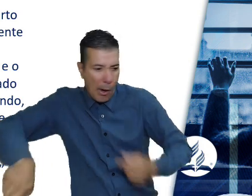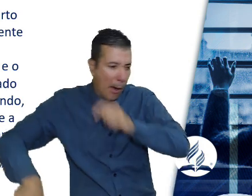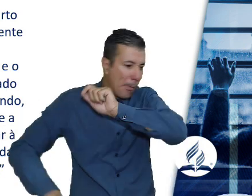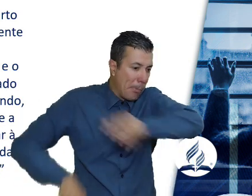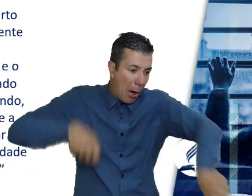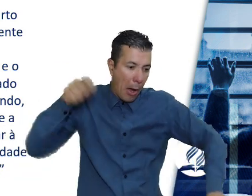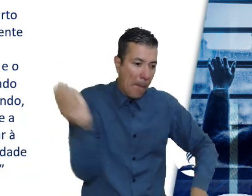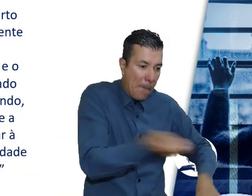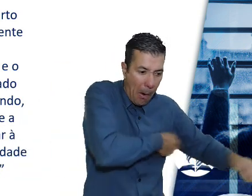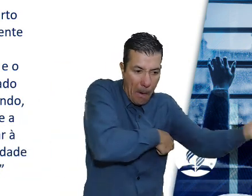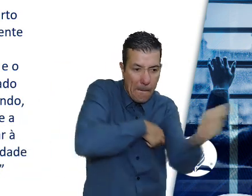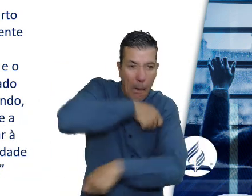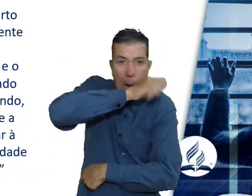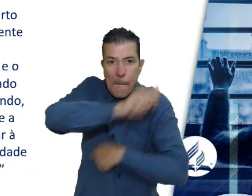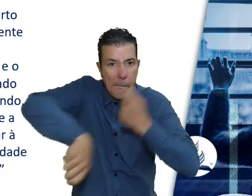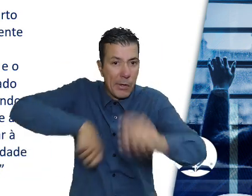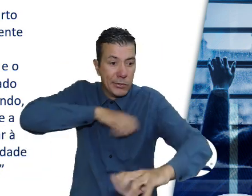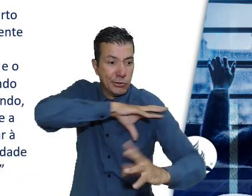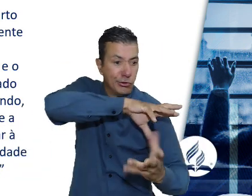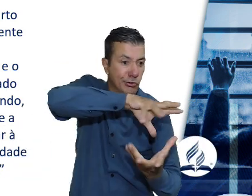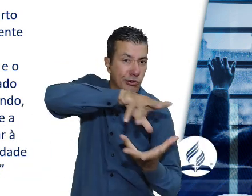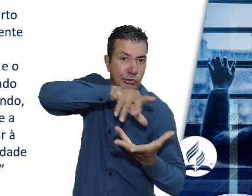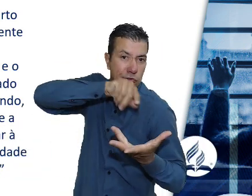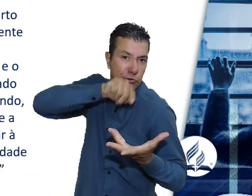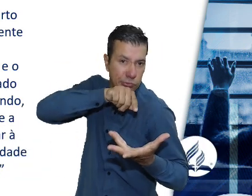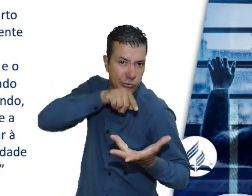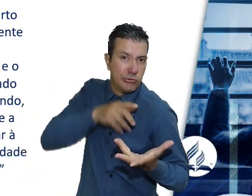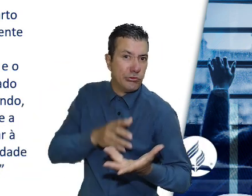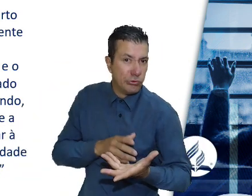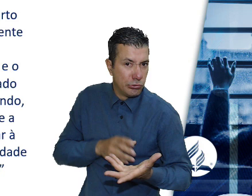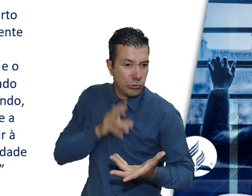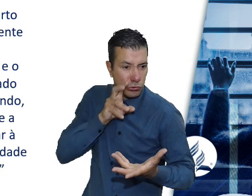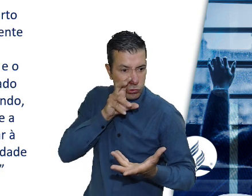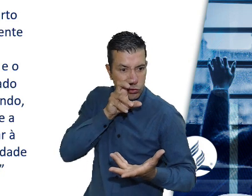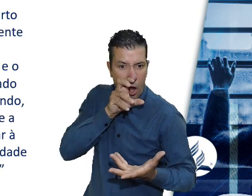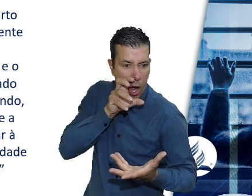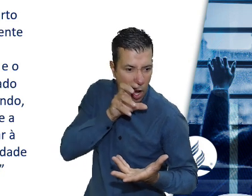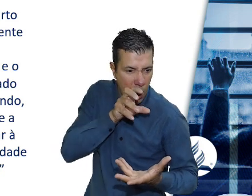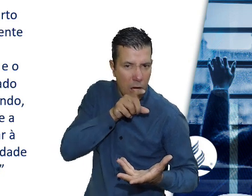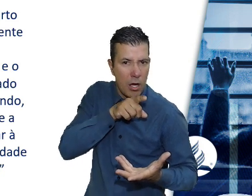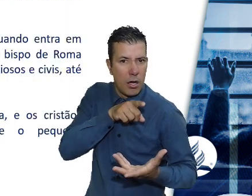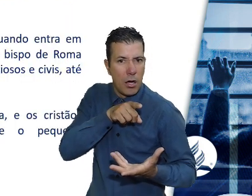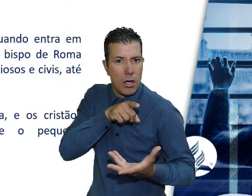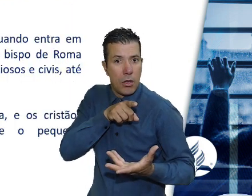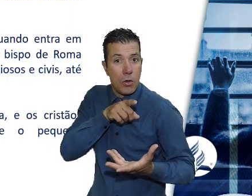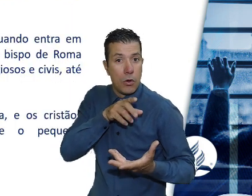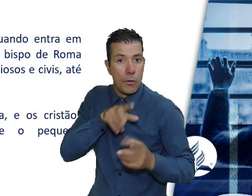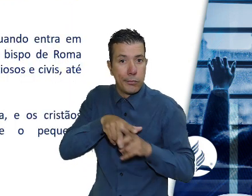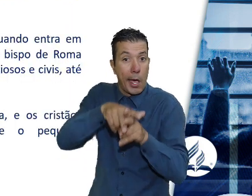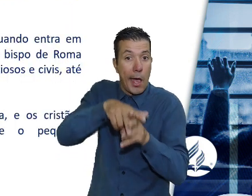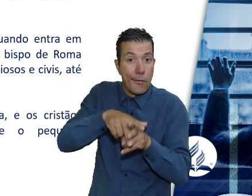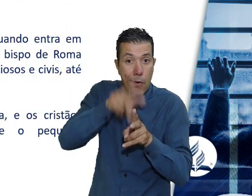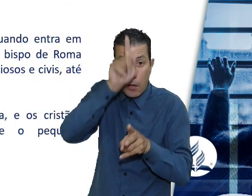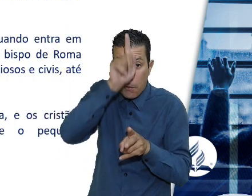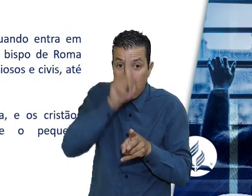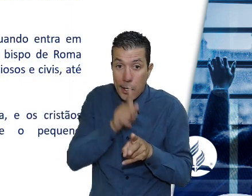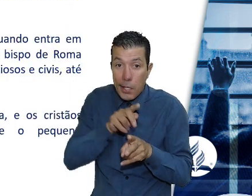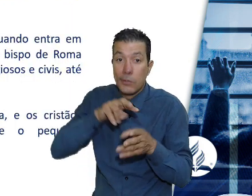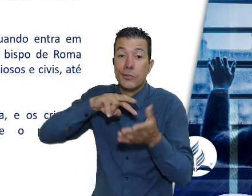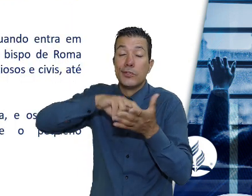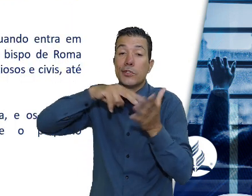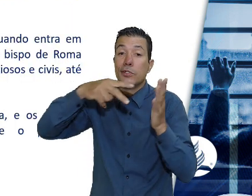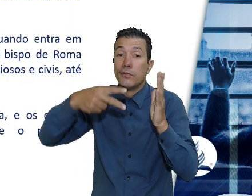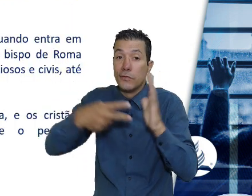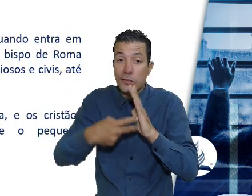com mortandade por meio das feras da terra. Então, o cavalo é amarelo, e esse amarelo aqui, você